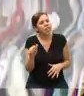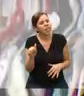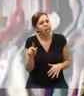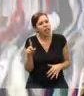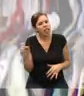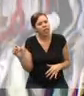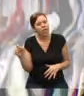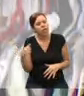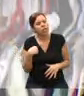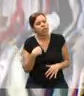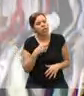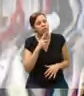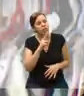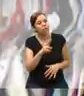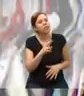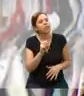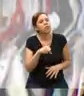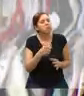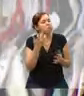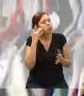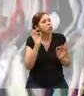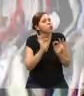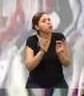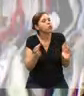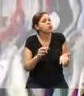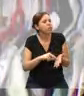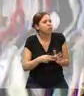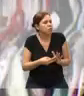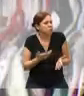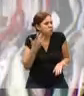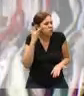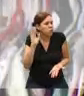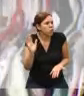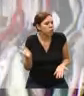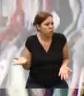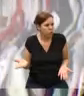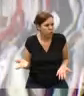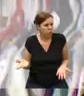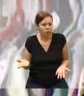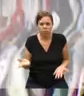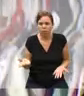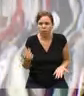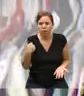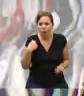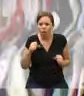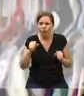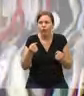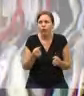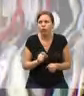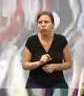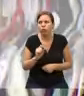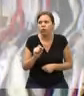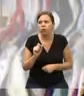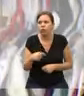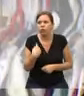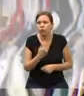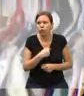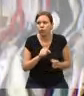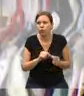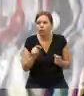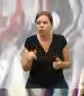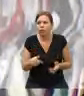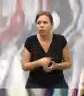ele responde que ele não sabe o que é, né? Então, eu reforço aqui que o que nós estamos fazendo